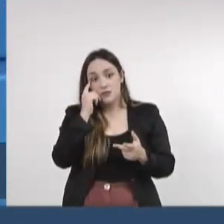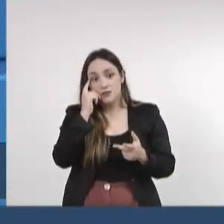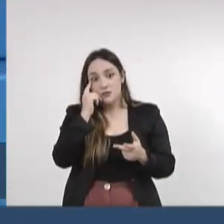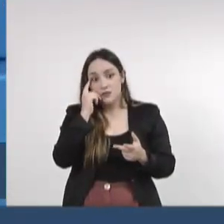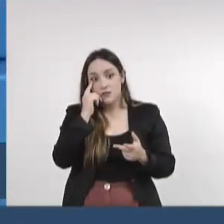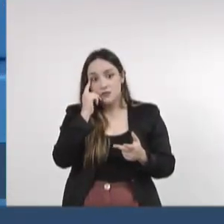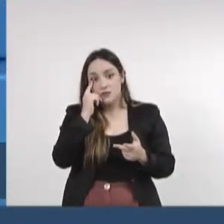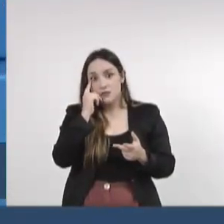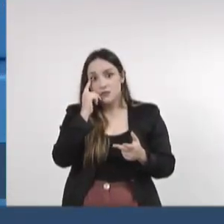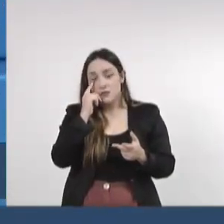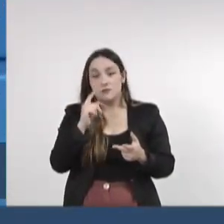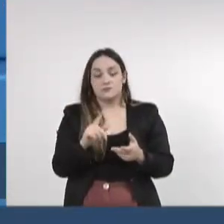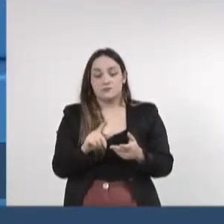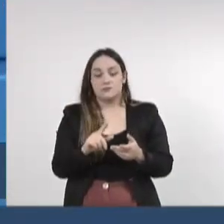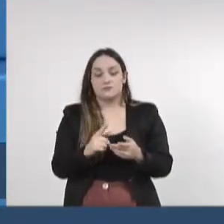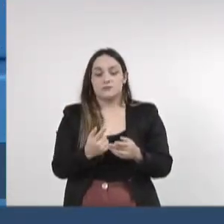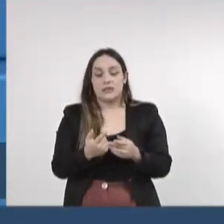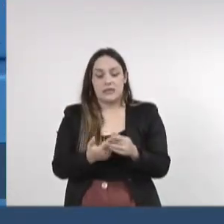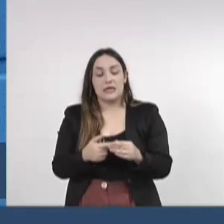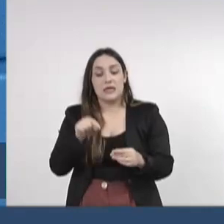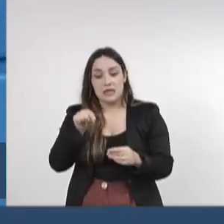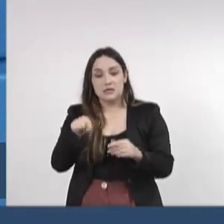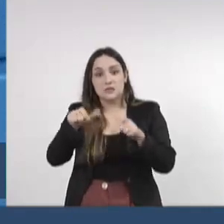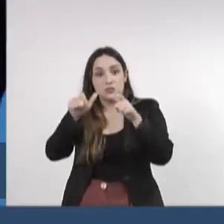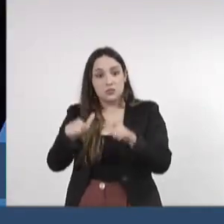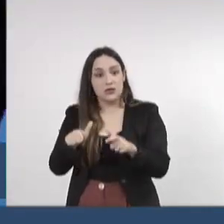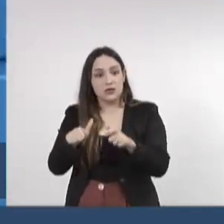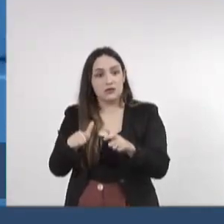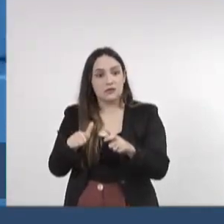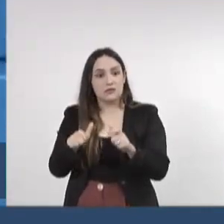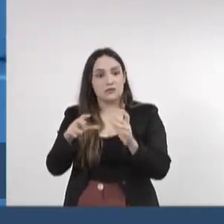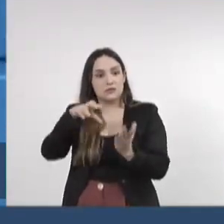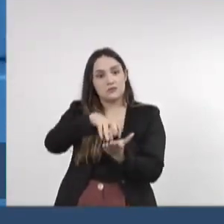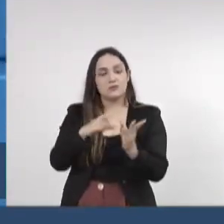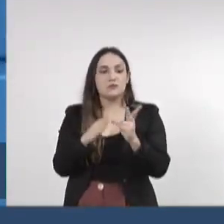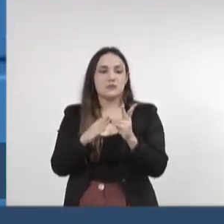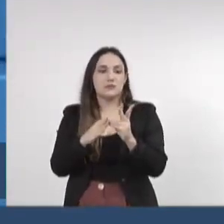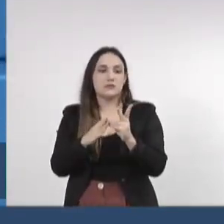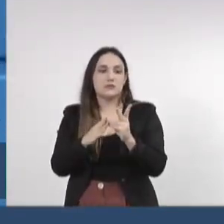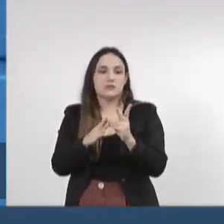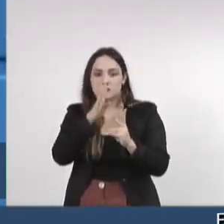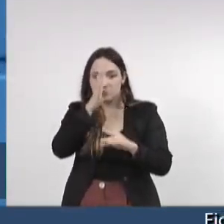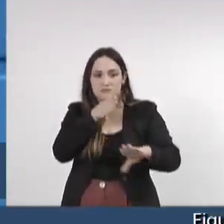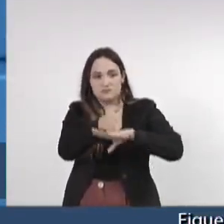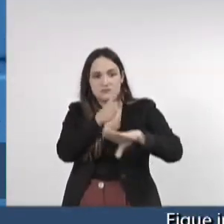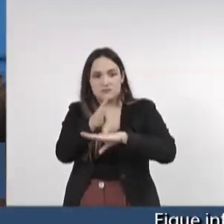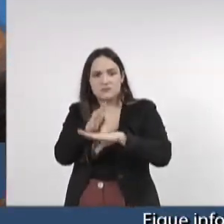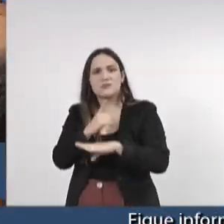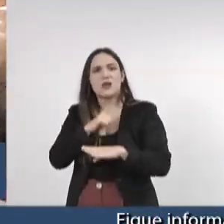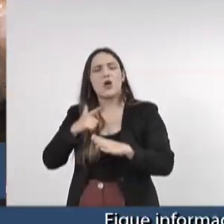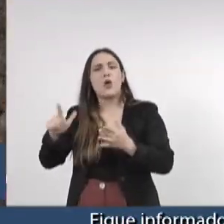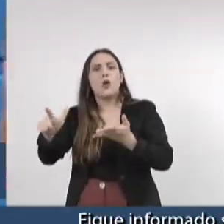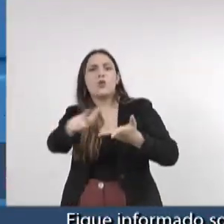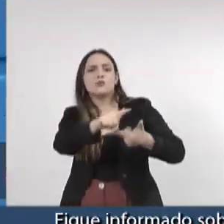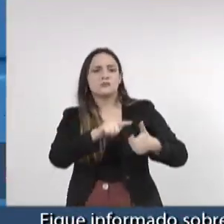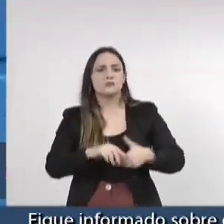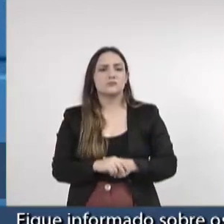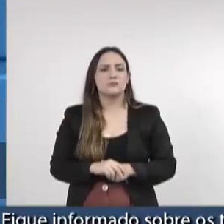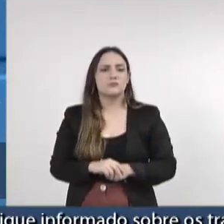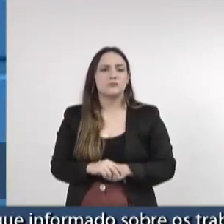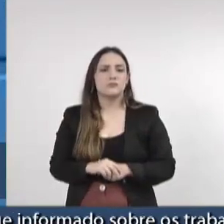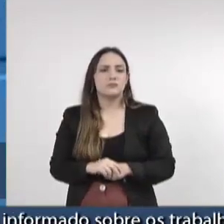Terras e Colonização da época do governo do saudoso Pedro Sião ou do Dr. Wilson, que